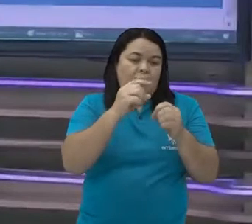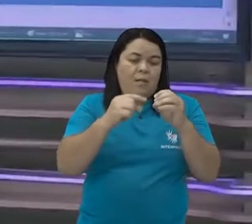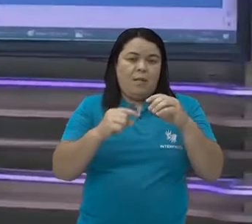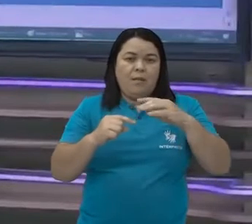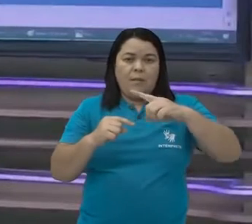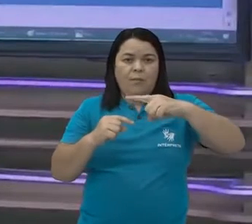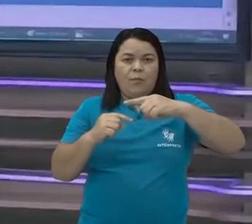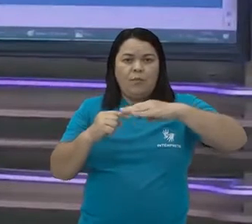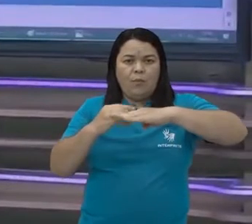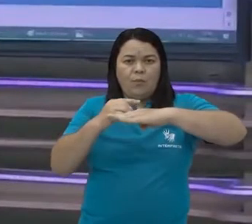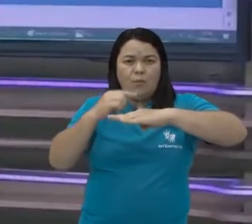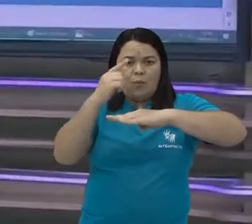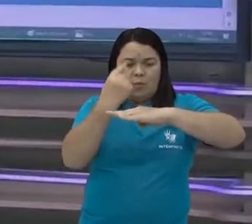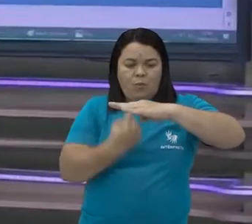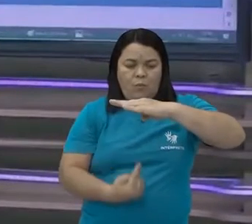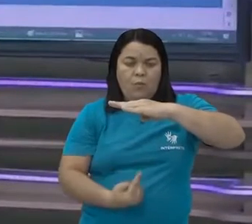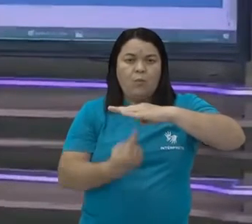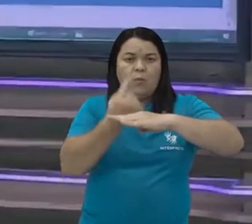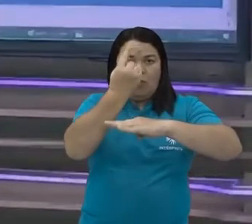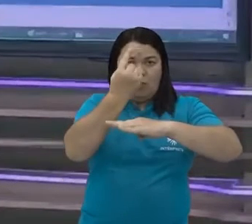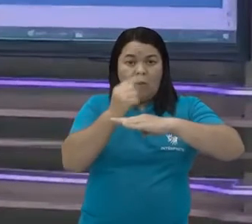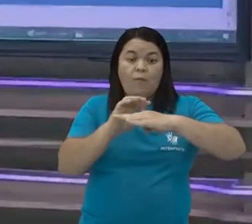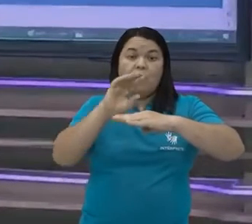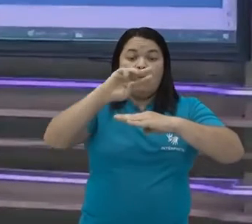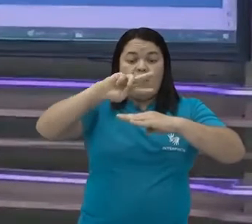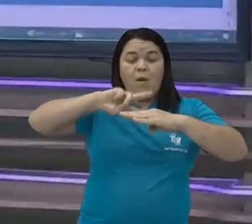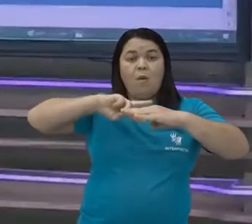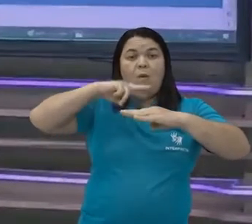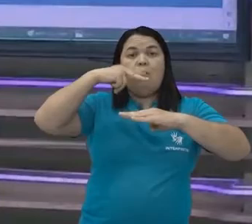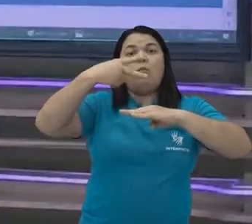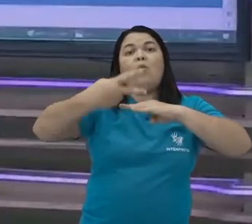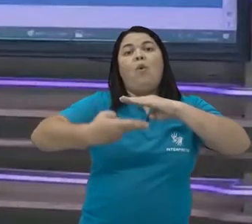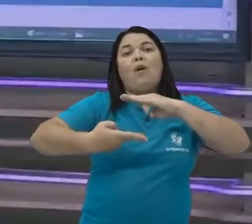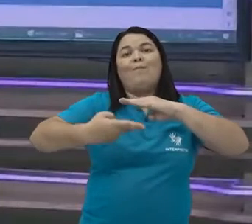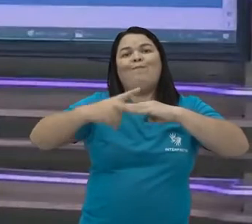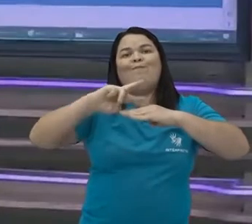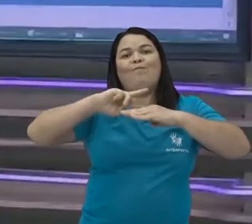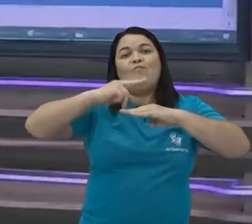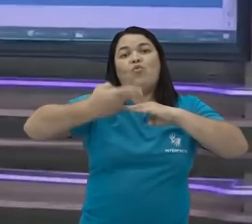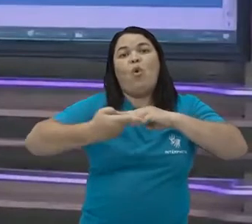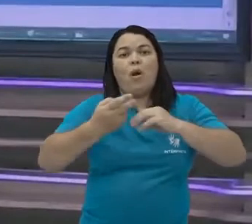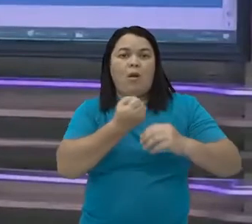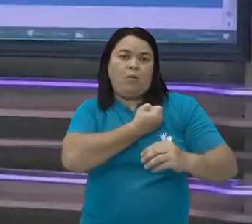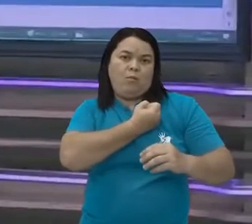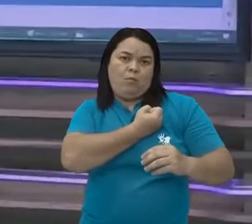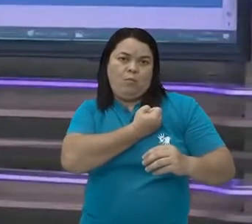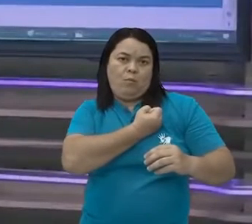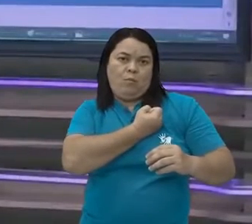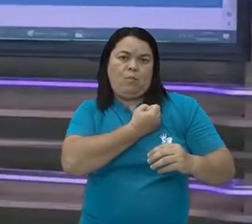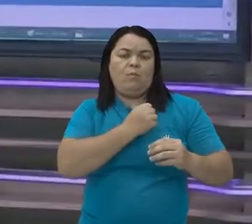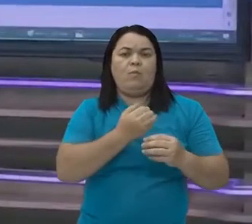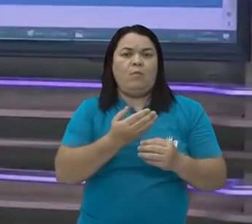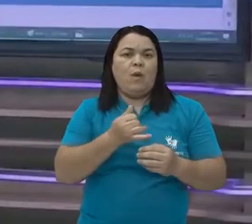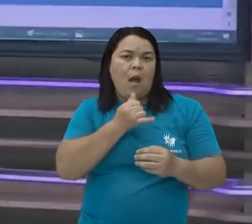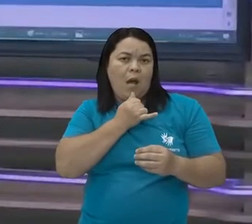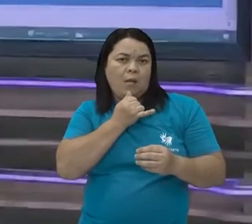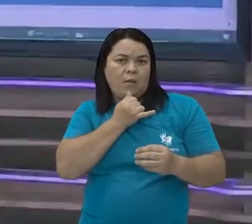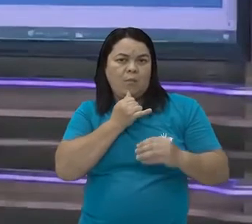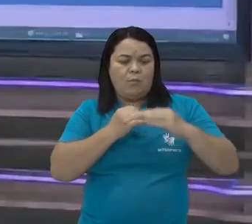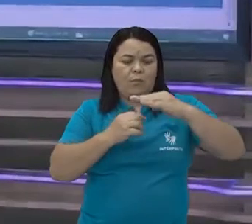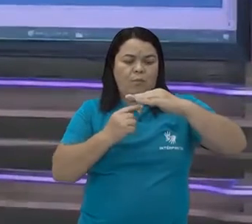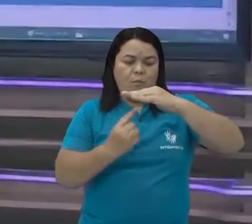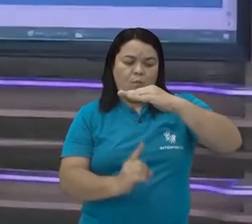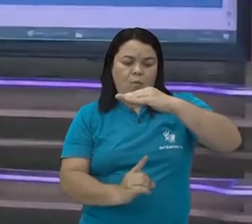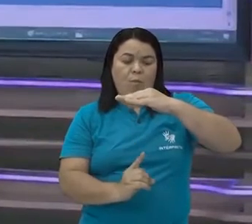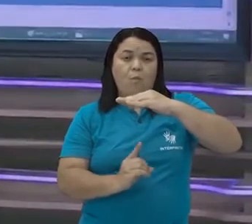você fazer o inverso dela é trocar as posições. Logo, então, em relação a uma fração, por exemplo, o